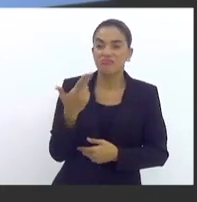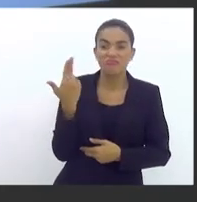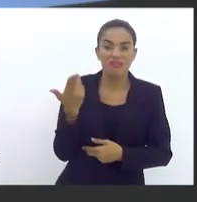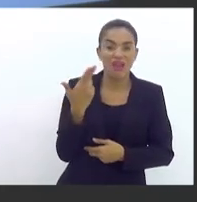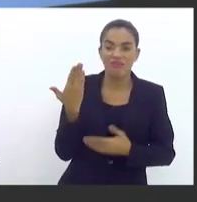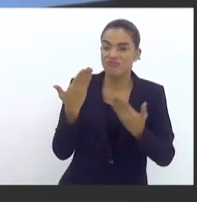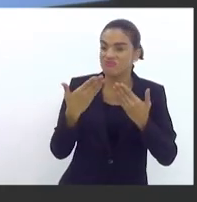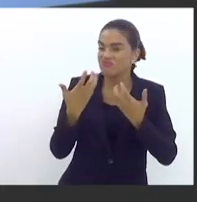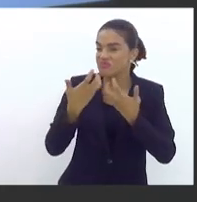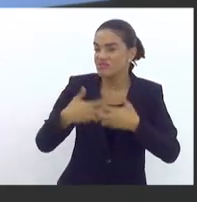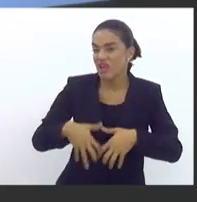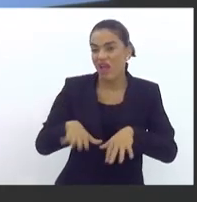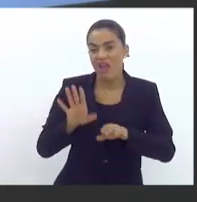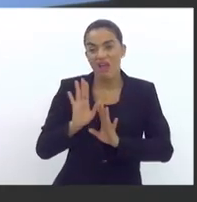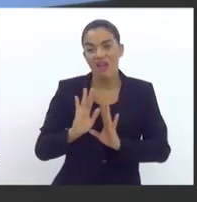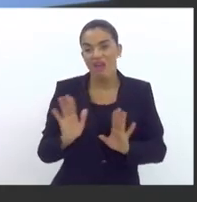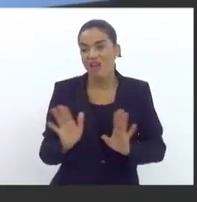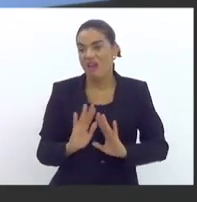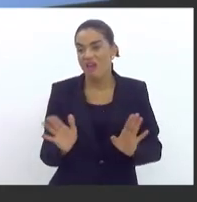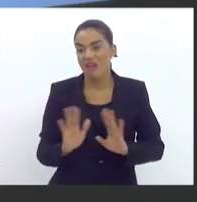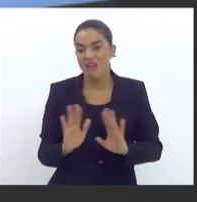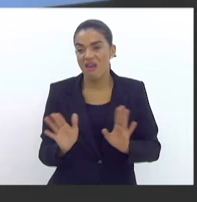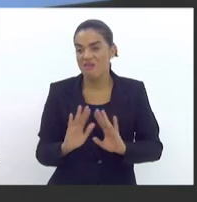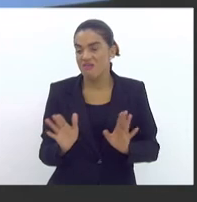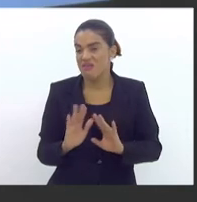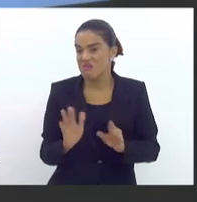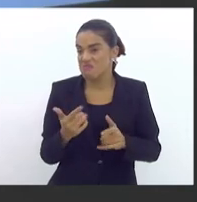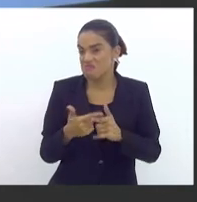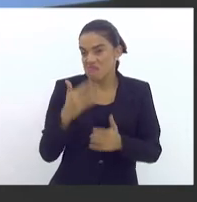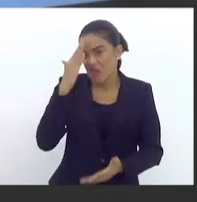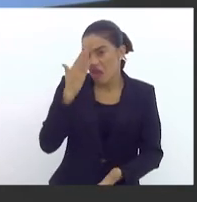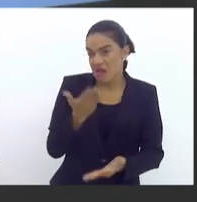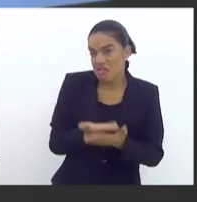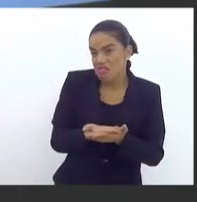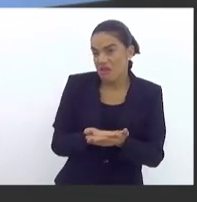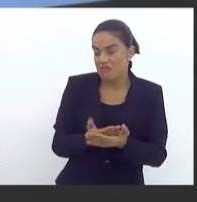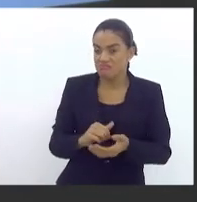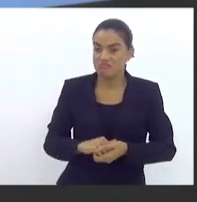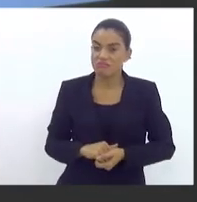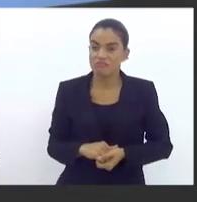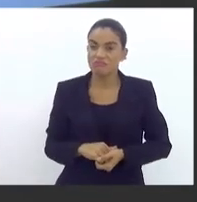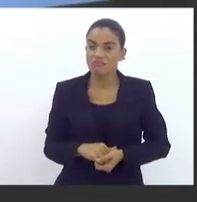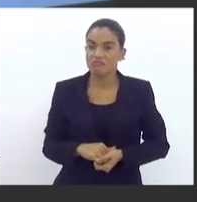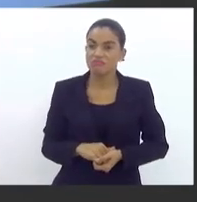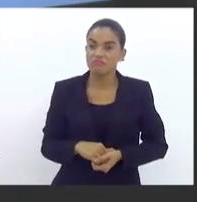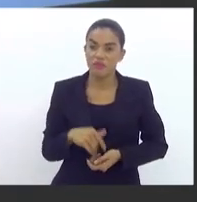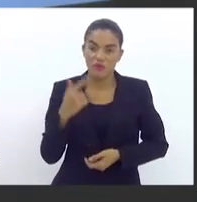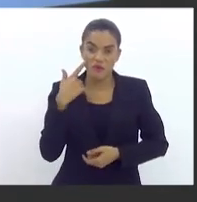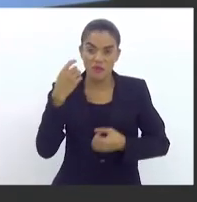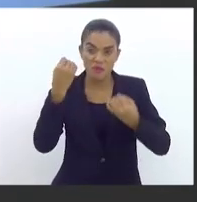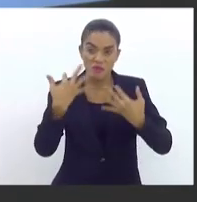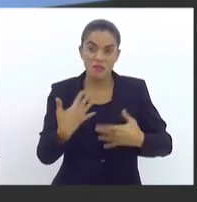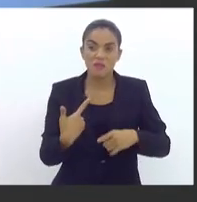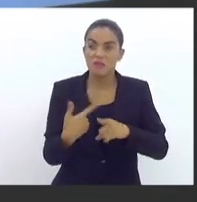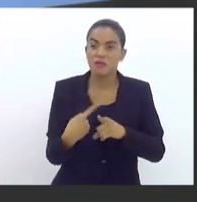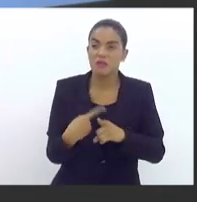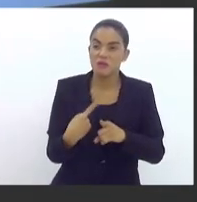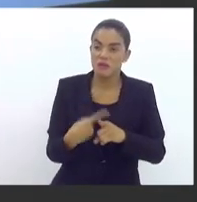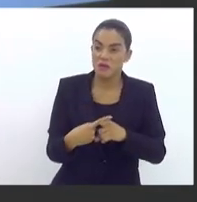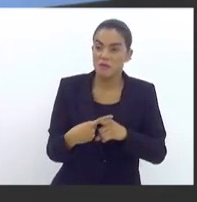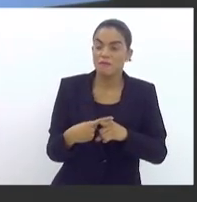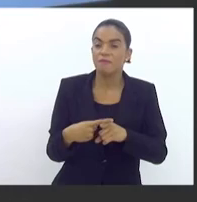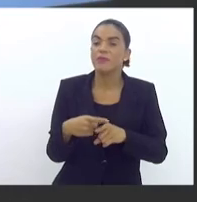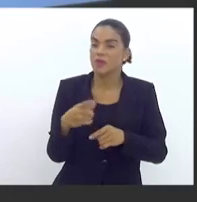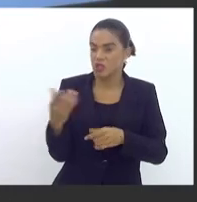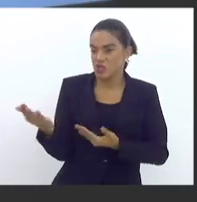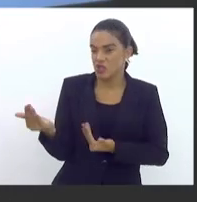que diz que serve mas com valor muito baixo de credibilidade eu vou explicar porque quem